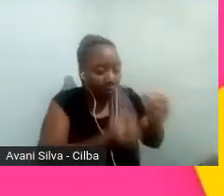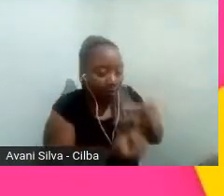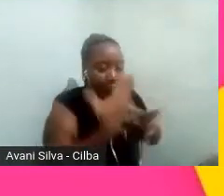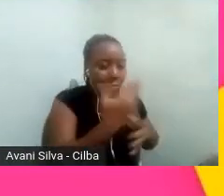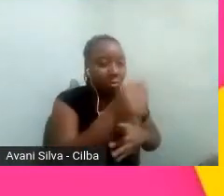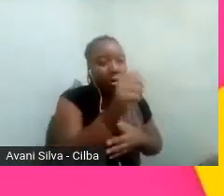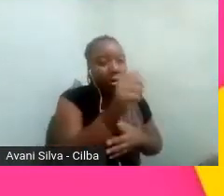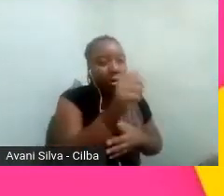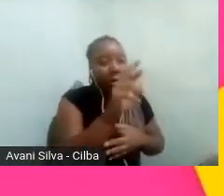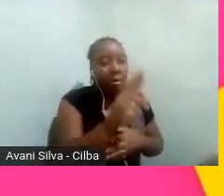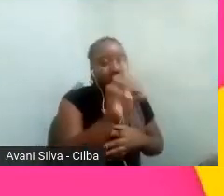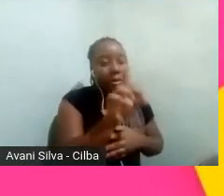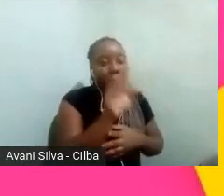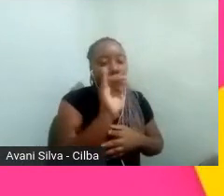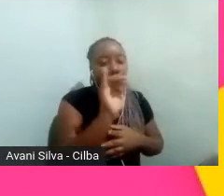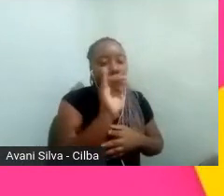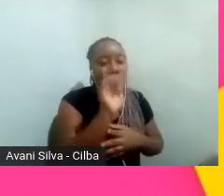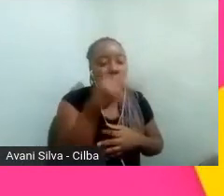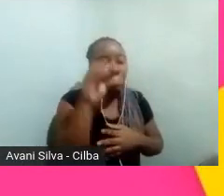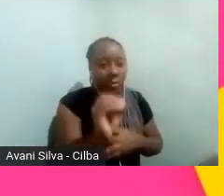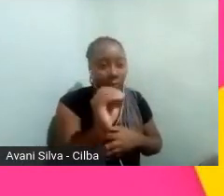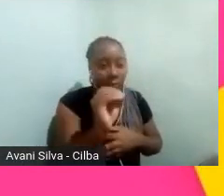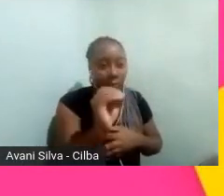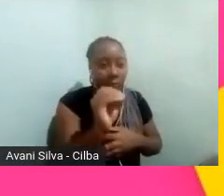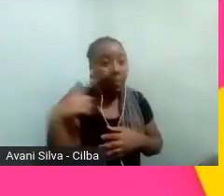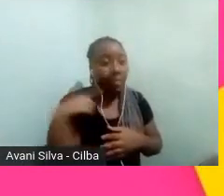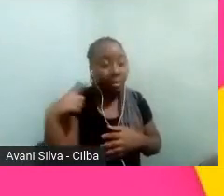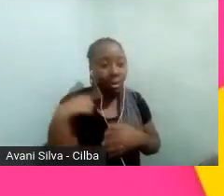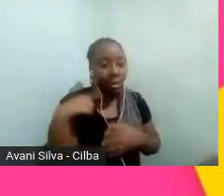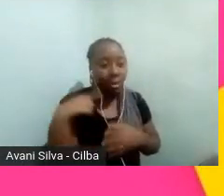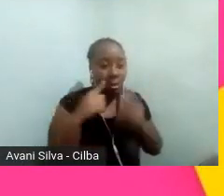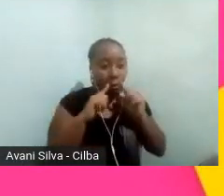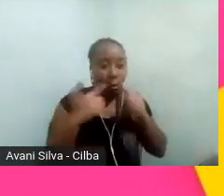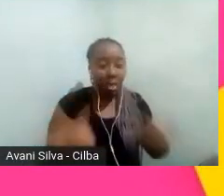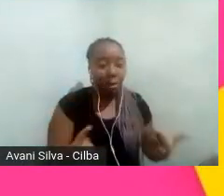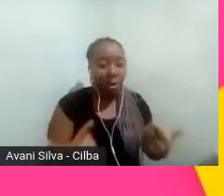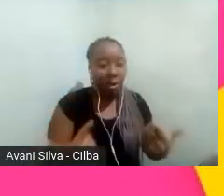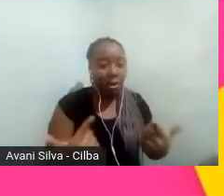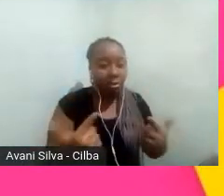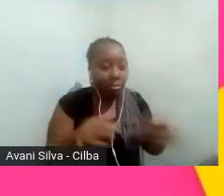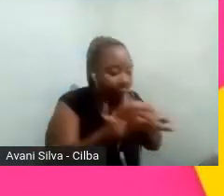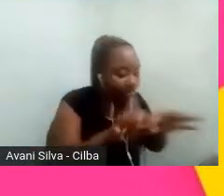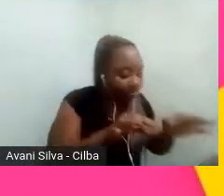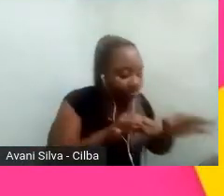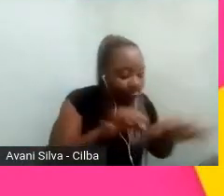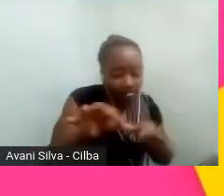começar, o Arduino usa uma linguagem de programação que a gente chama de C++.